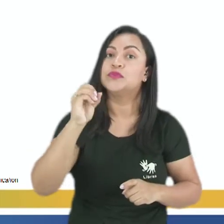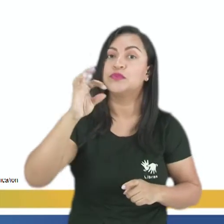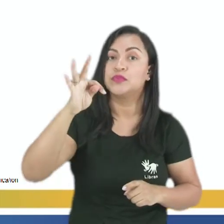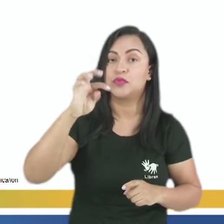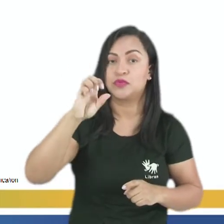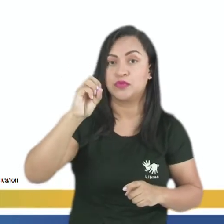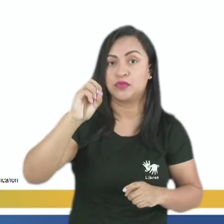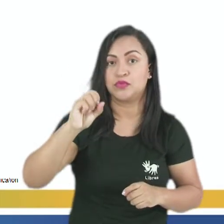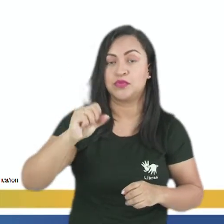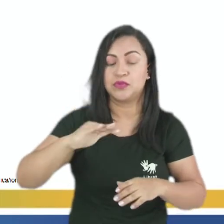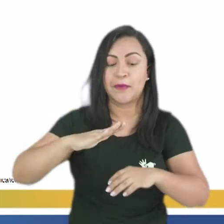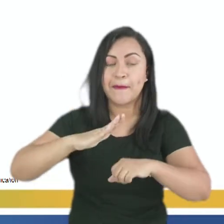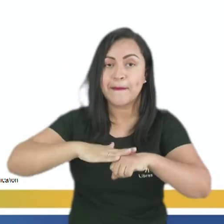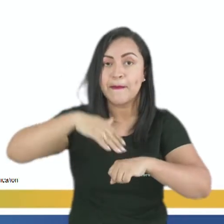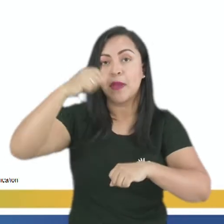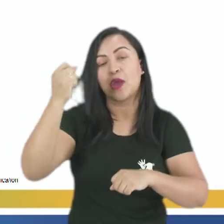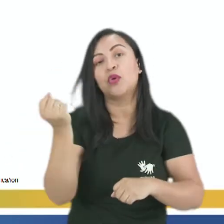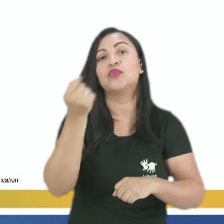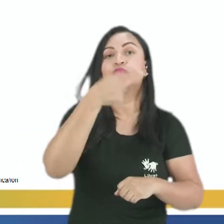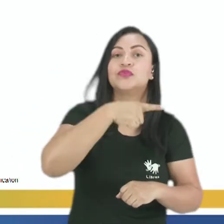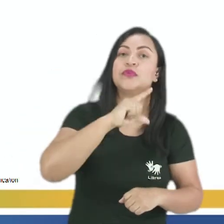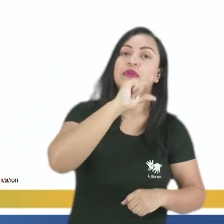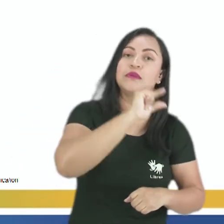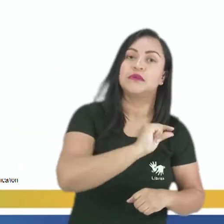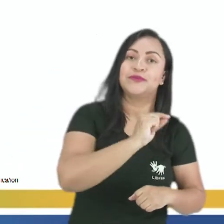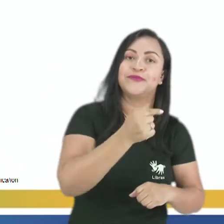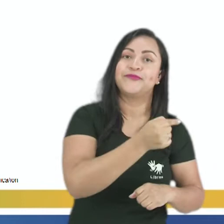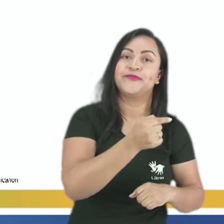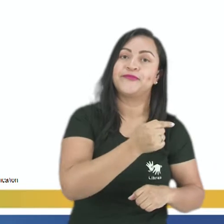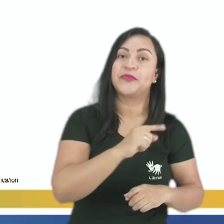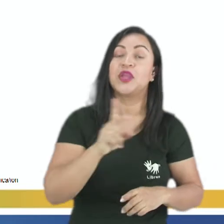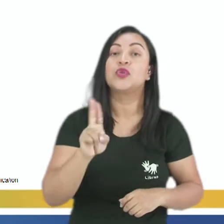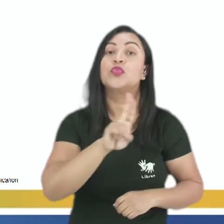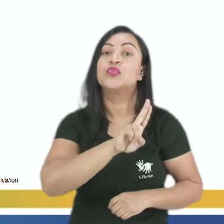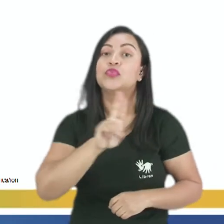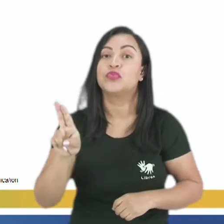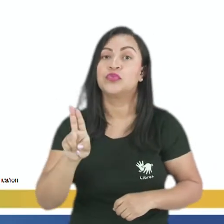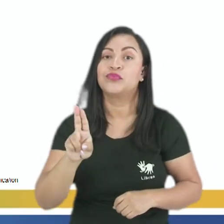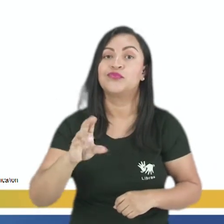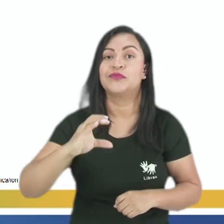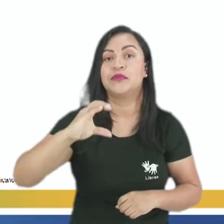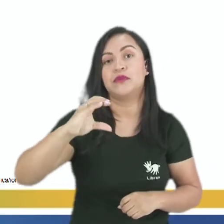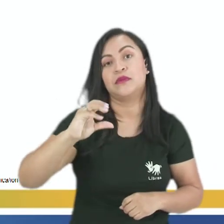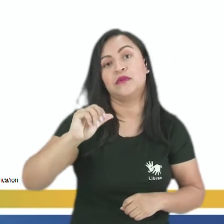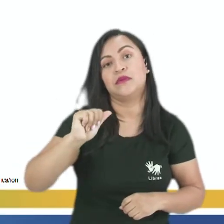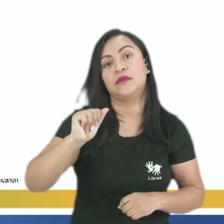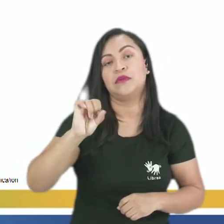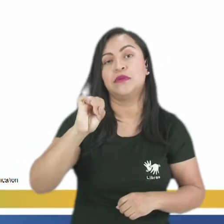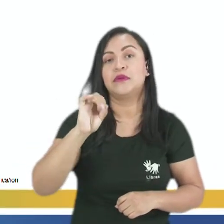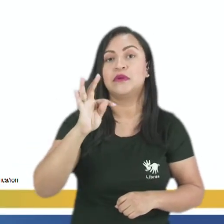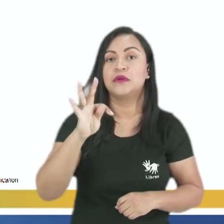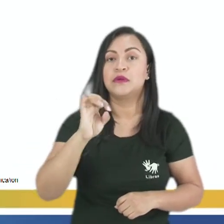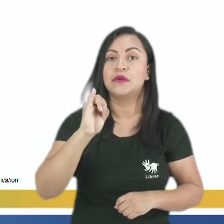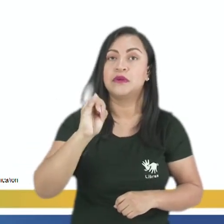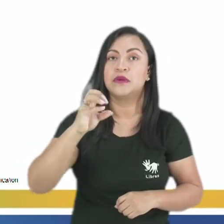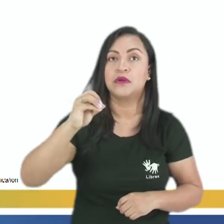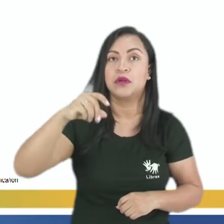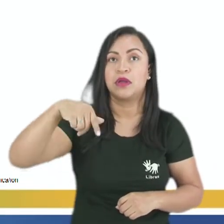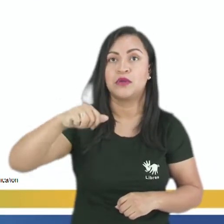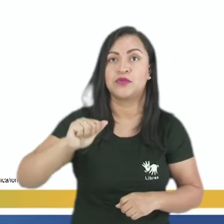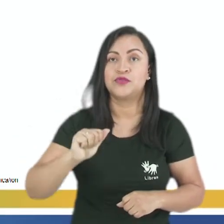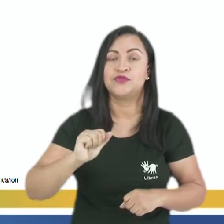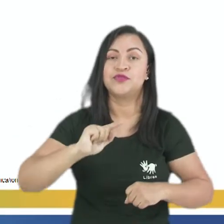de elétrons, que é negativa. E nós denominamos esses íons de cátions. Quando esses átomos